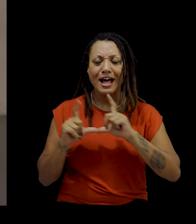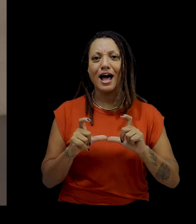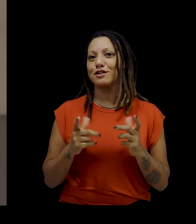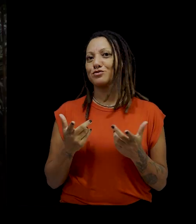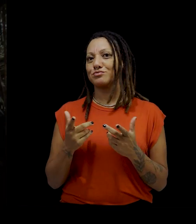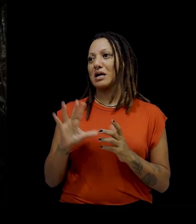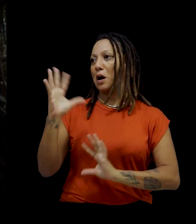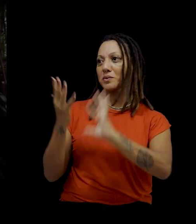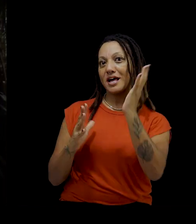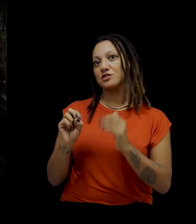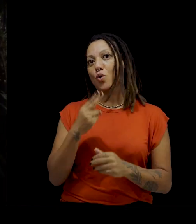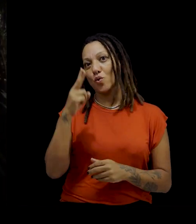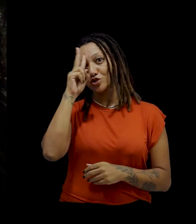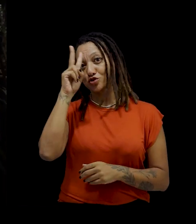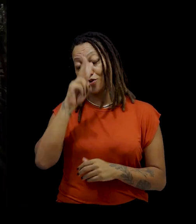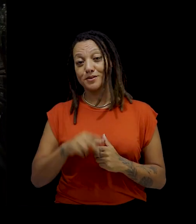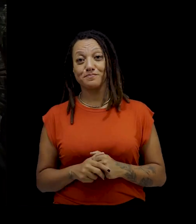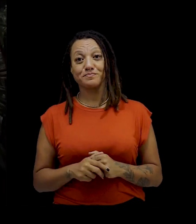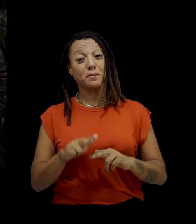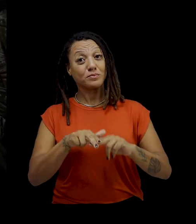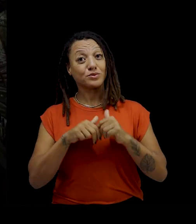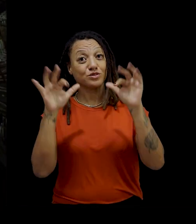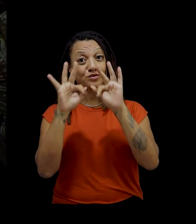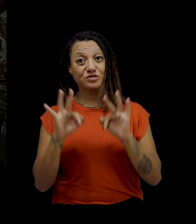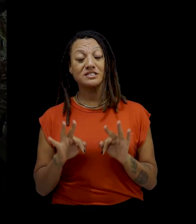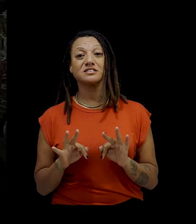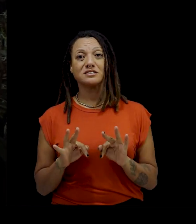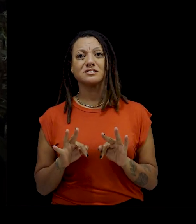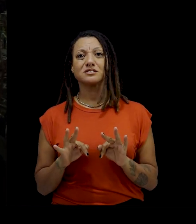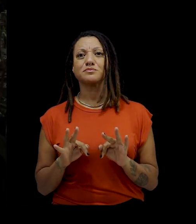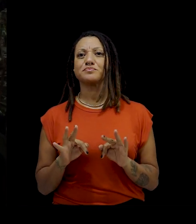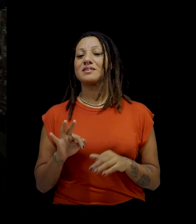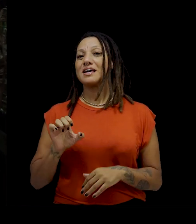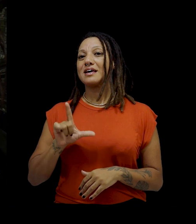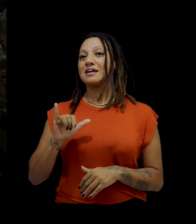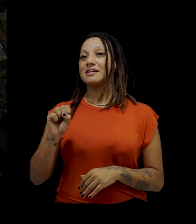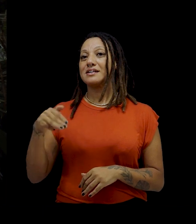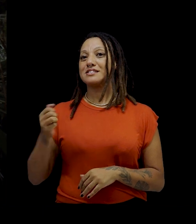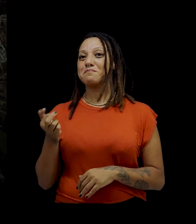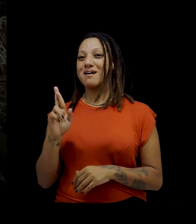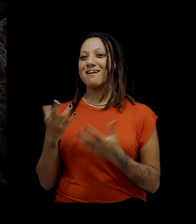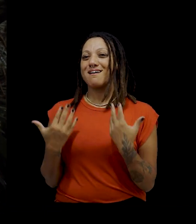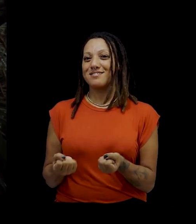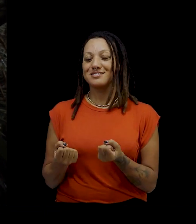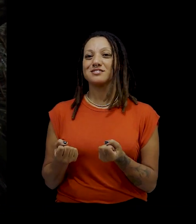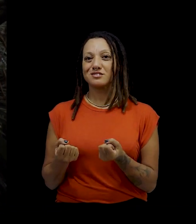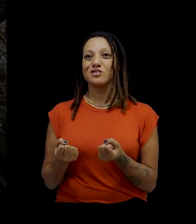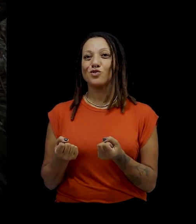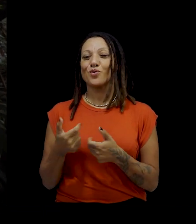de situações ou de histórias. Então, fiquei muito feliz que a Dona